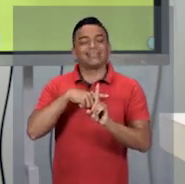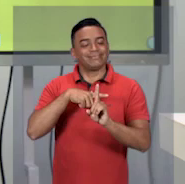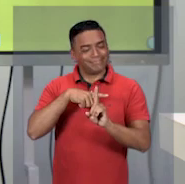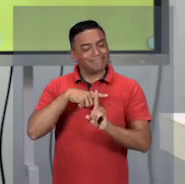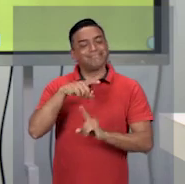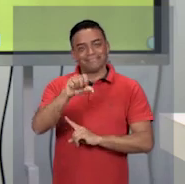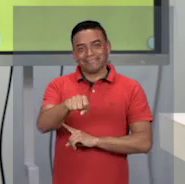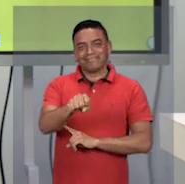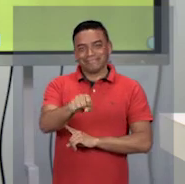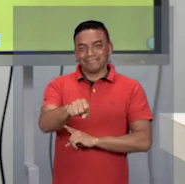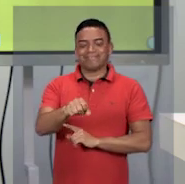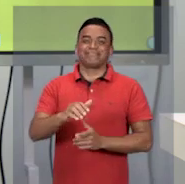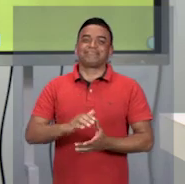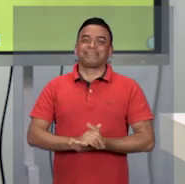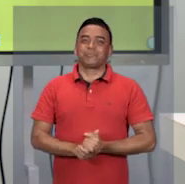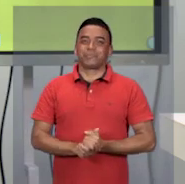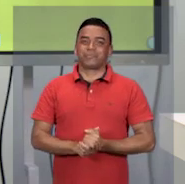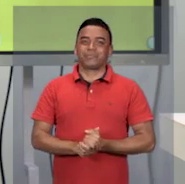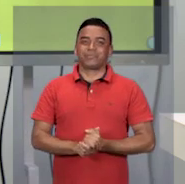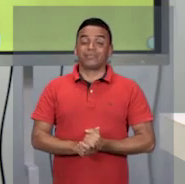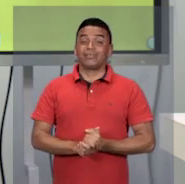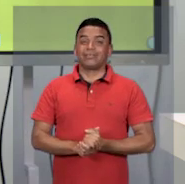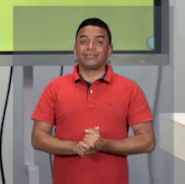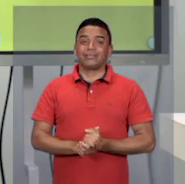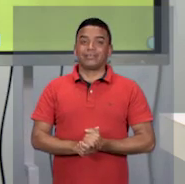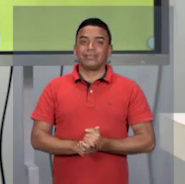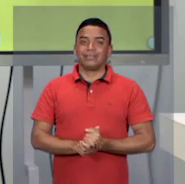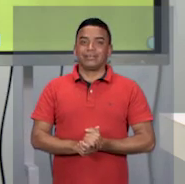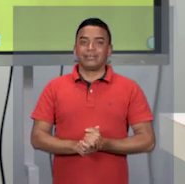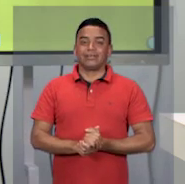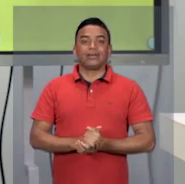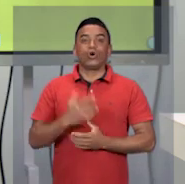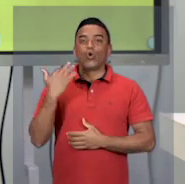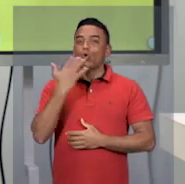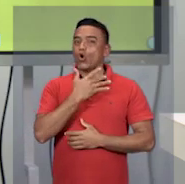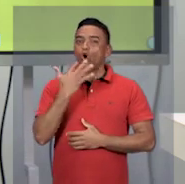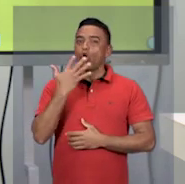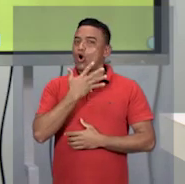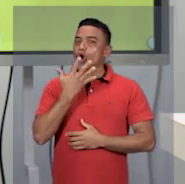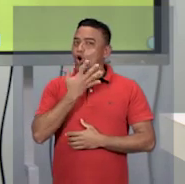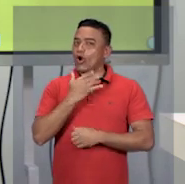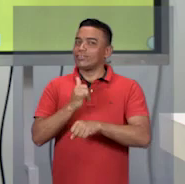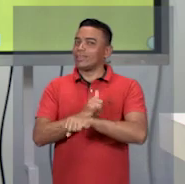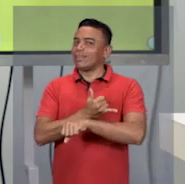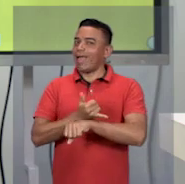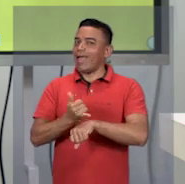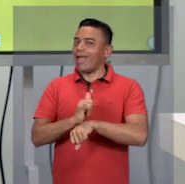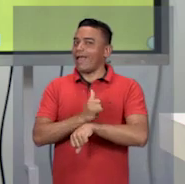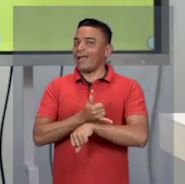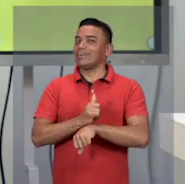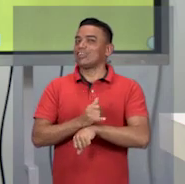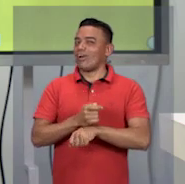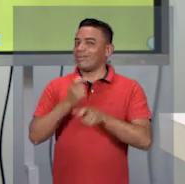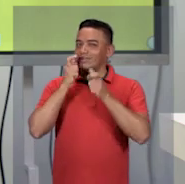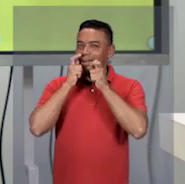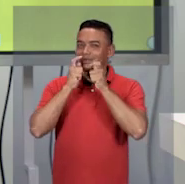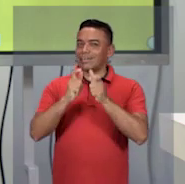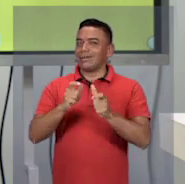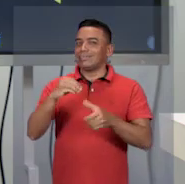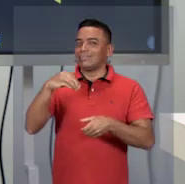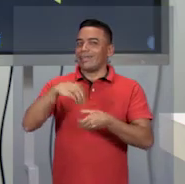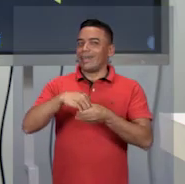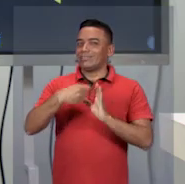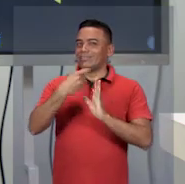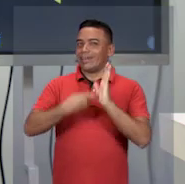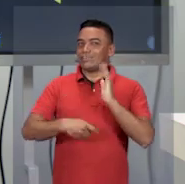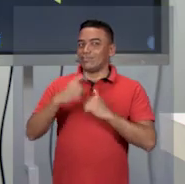sim. A estratégia e o uso de cor. Essa é a mais interessante no texto. Porque se a gente volta